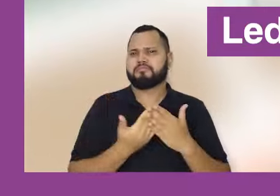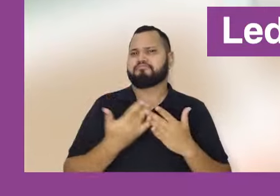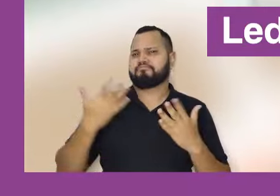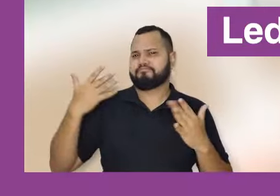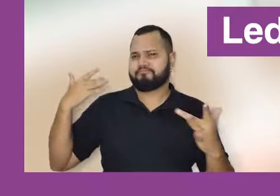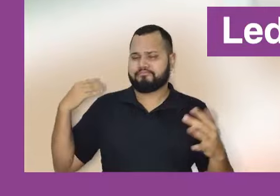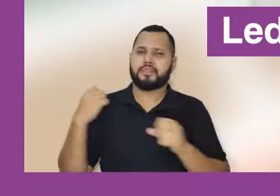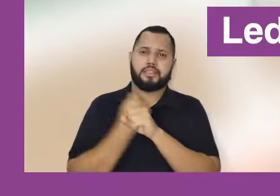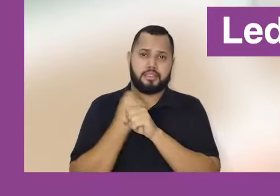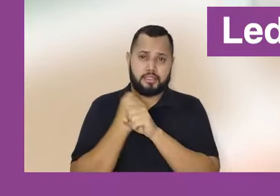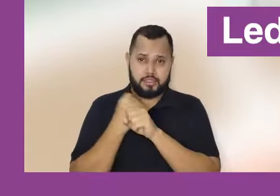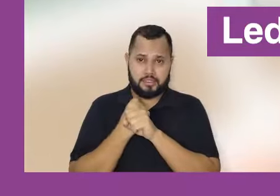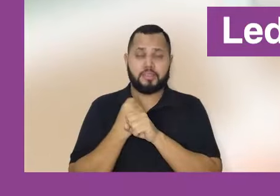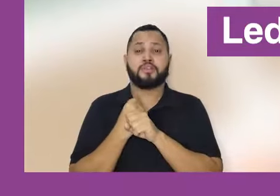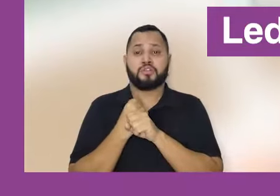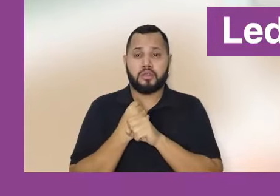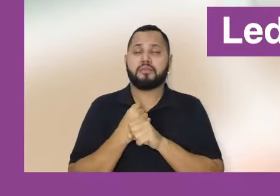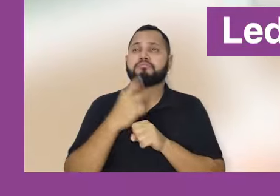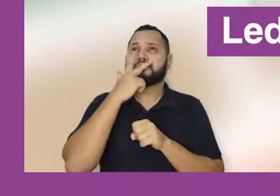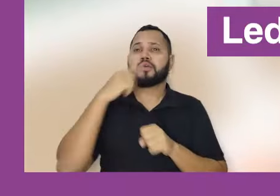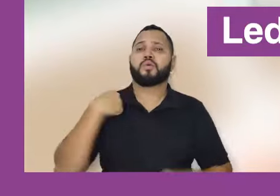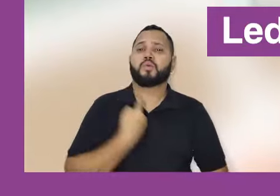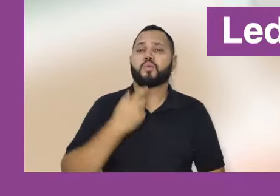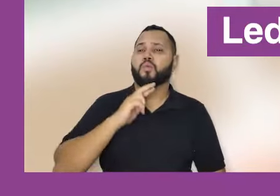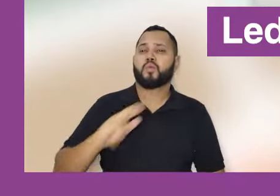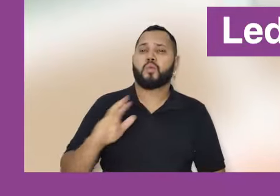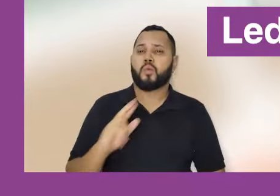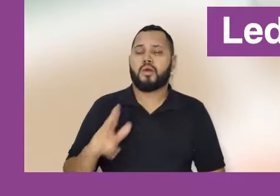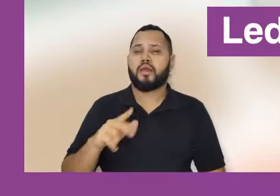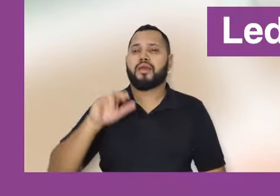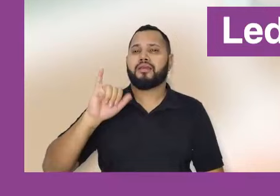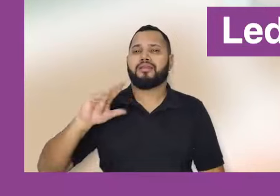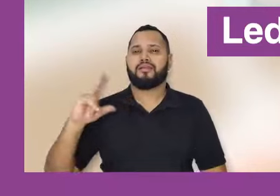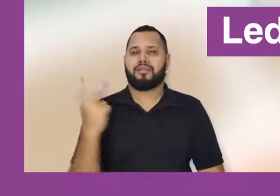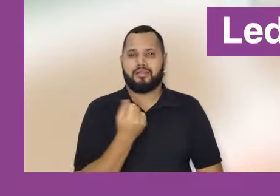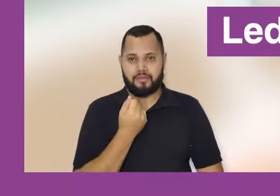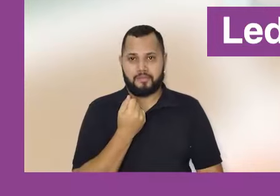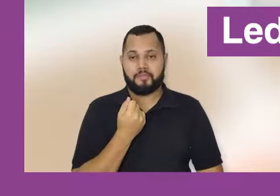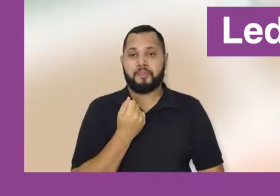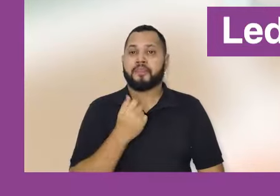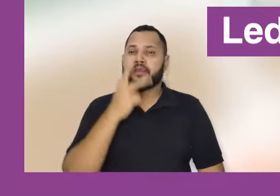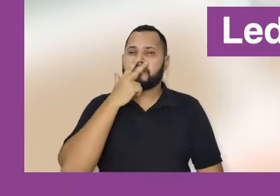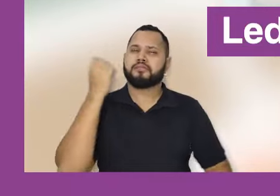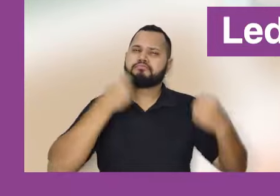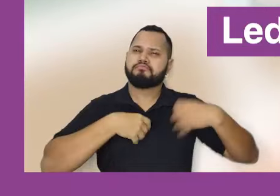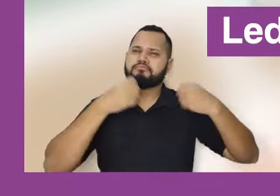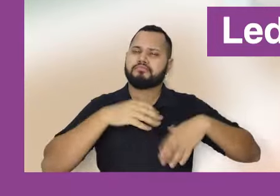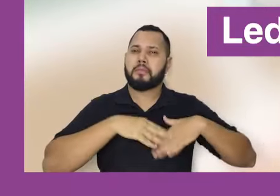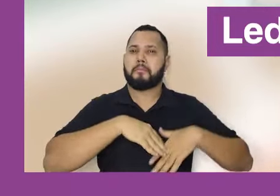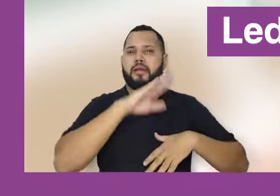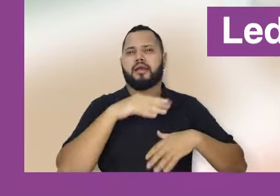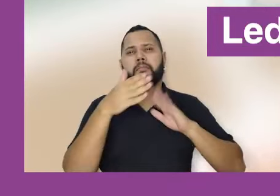muito tempo mesmo que nós não somos Nenhum de Nós é uma ilha hoje a gente está falando muito e a proposta